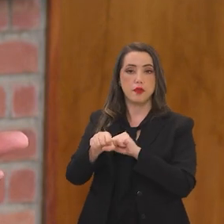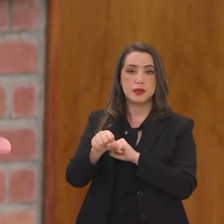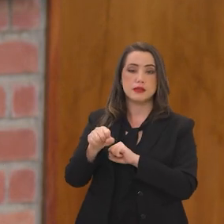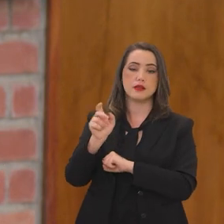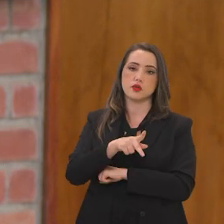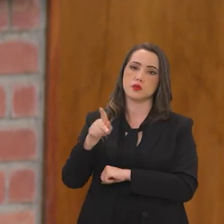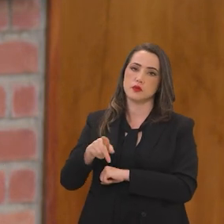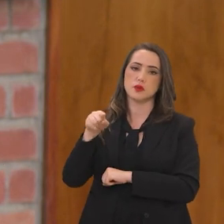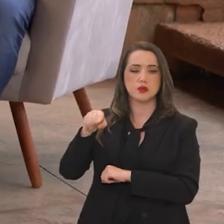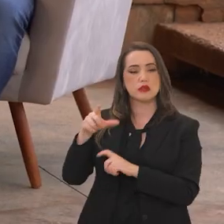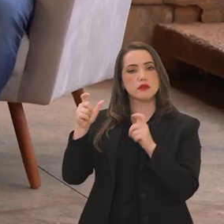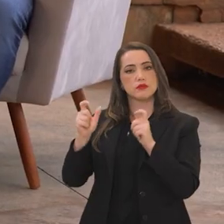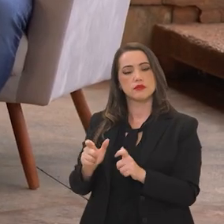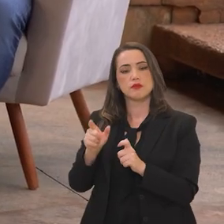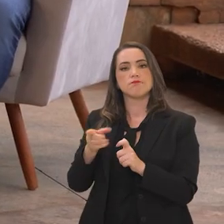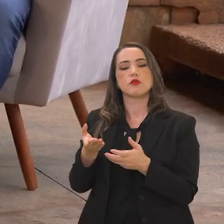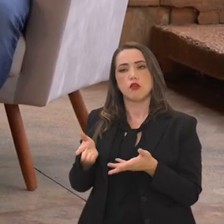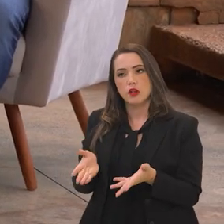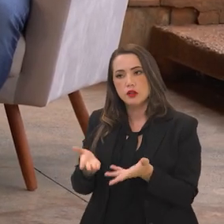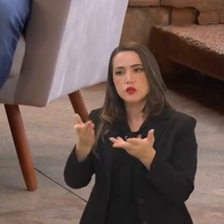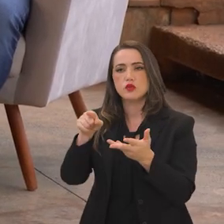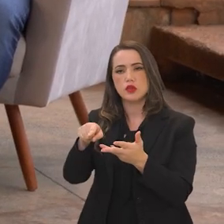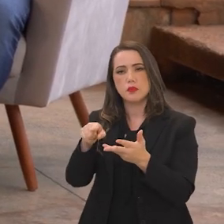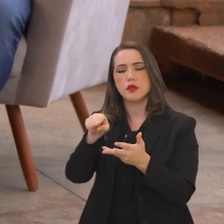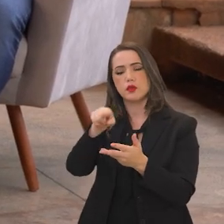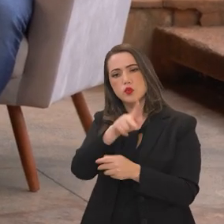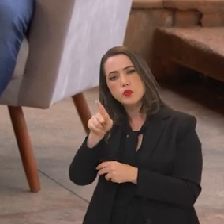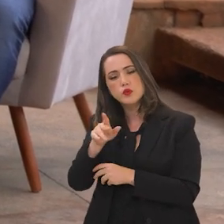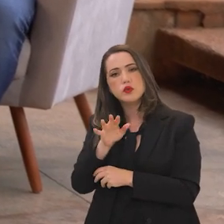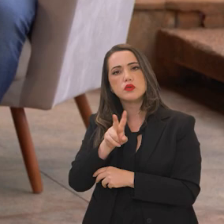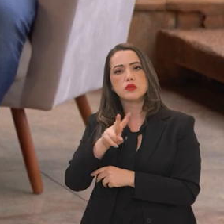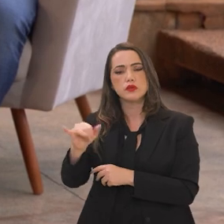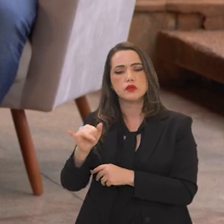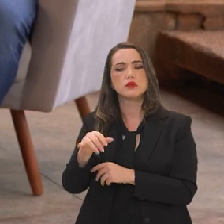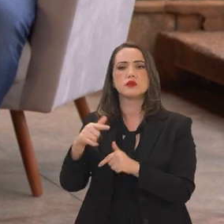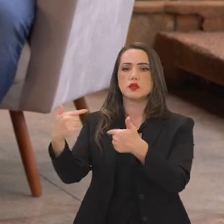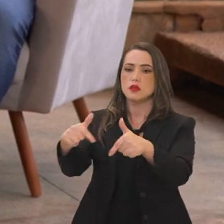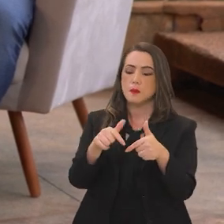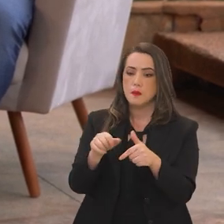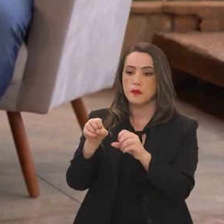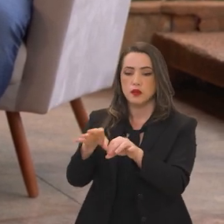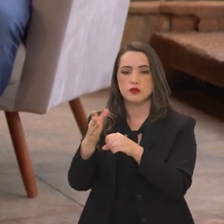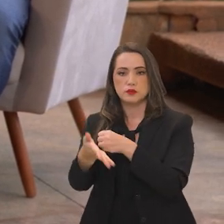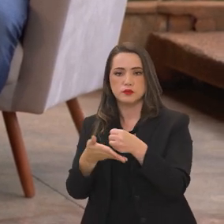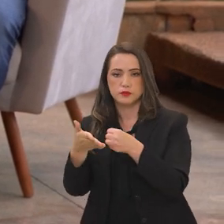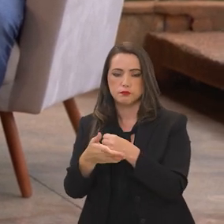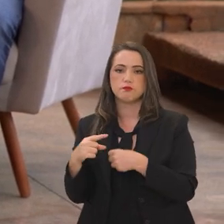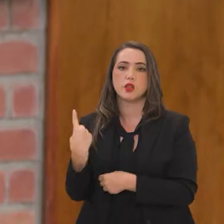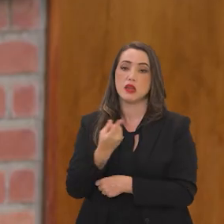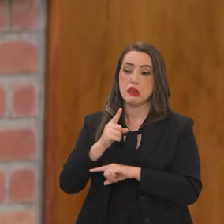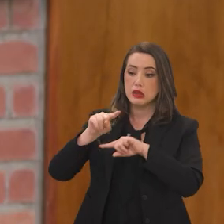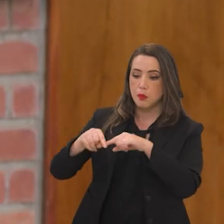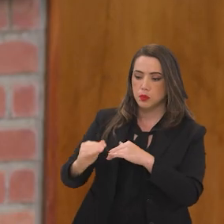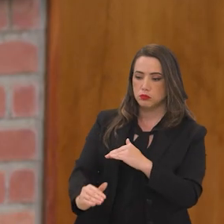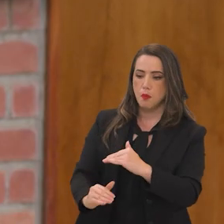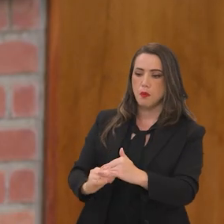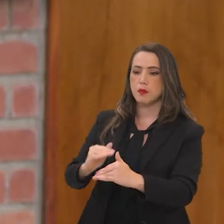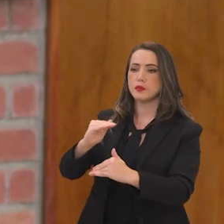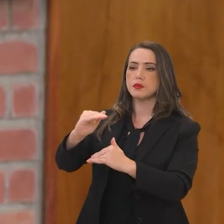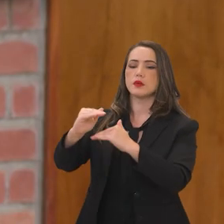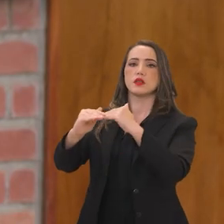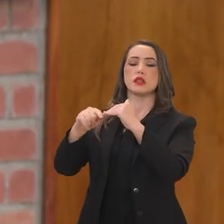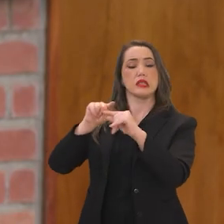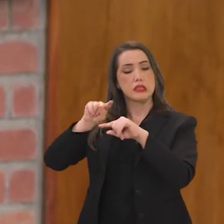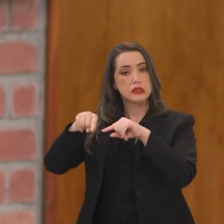e aqui que a gente alimenta aqueles professores que vão para Educação Básica e da Educação Básica desde os nossos que vão ser também né